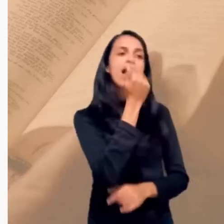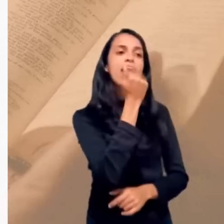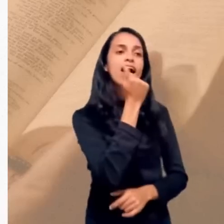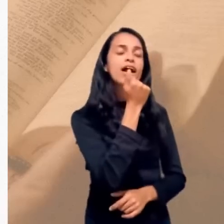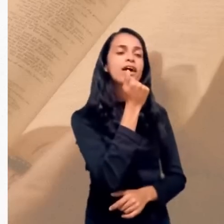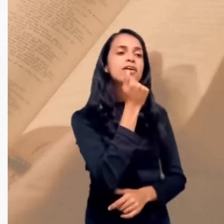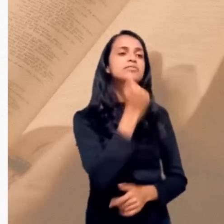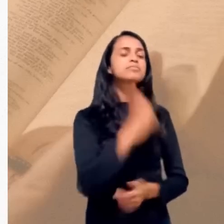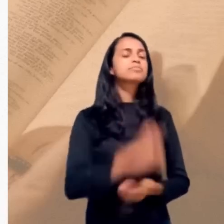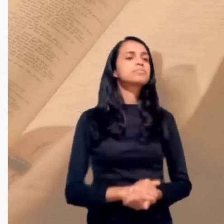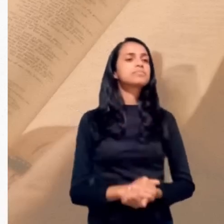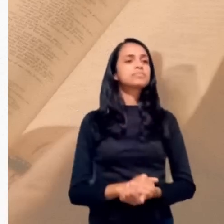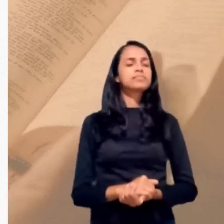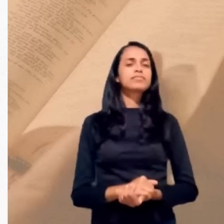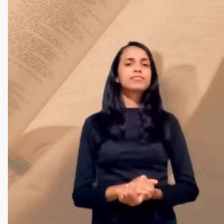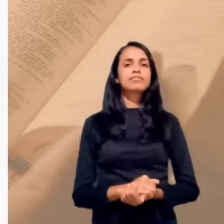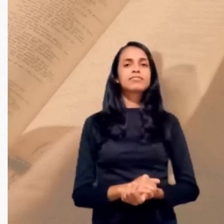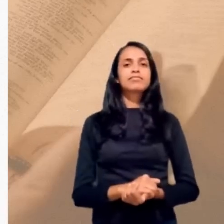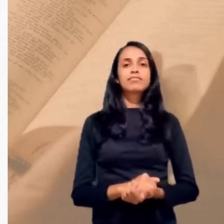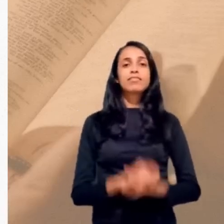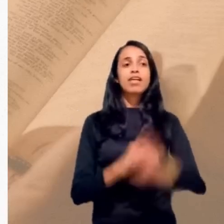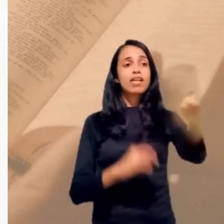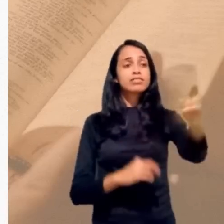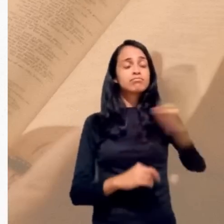Responderam-lhe: Não.